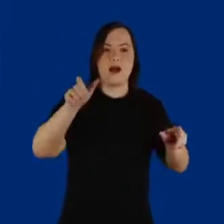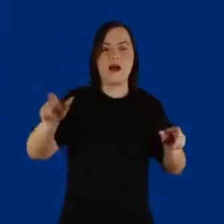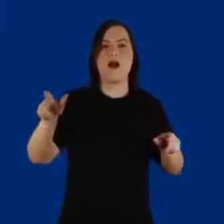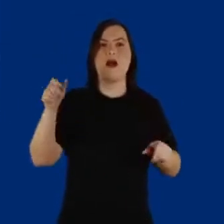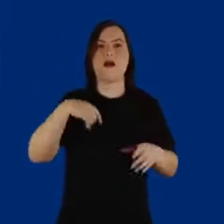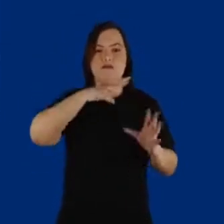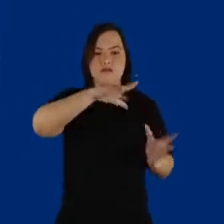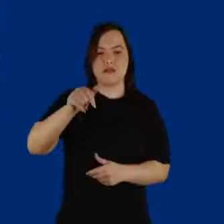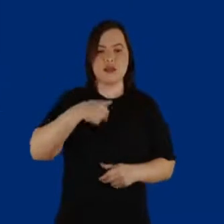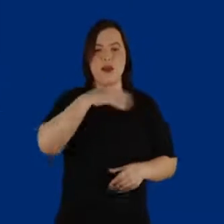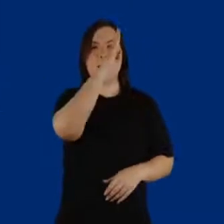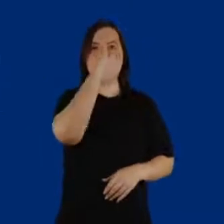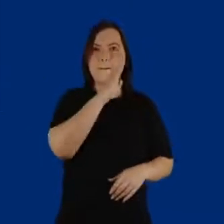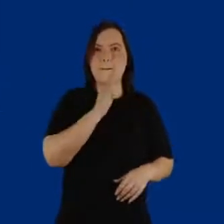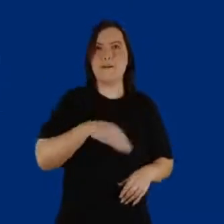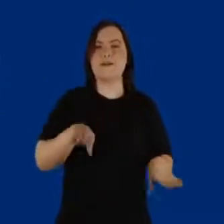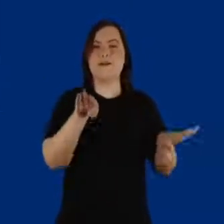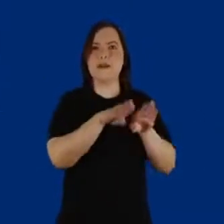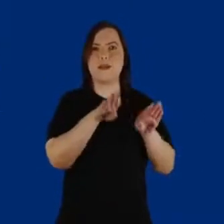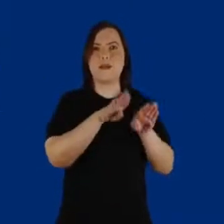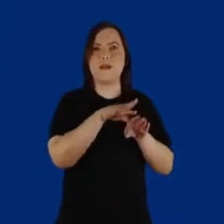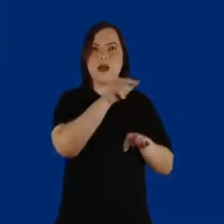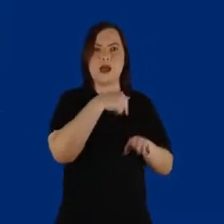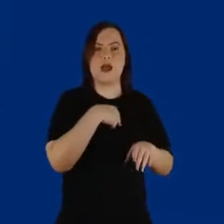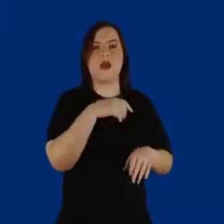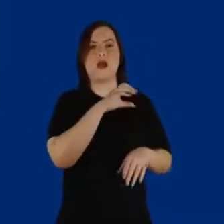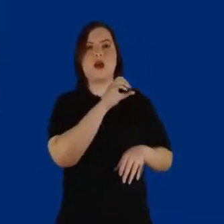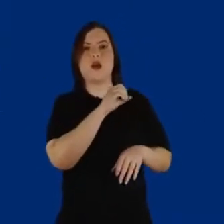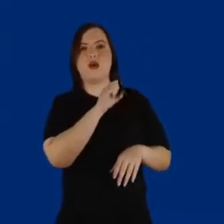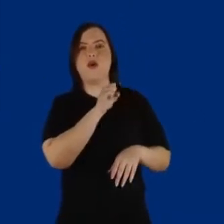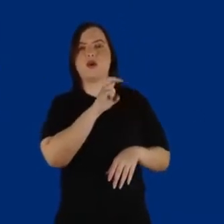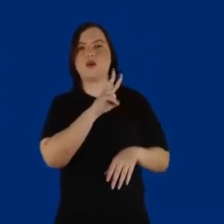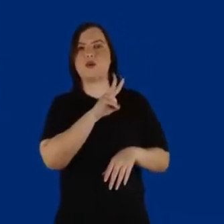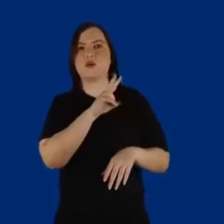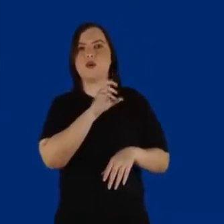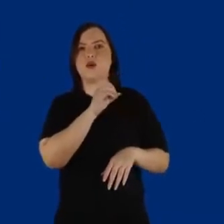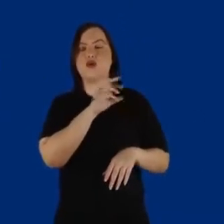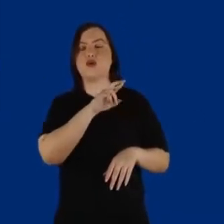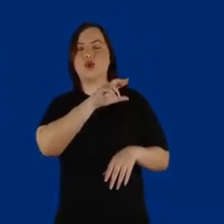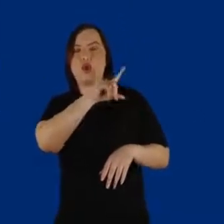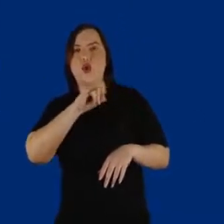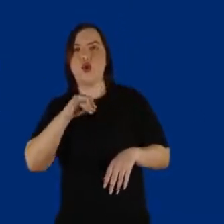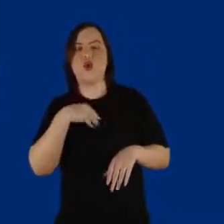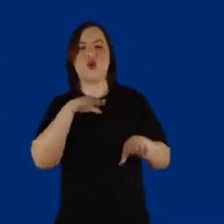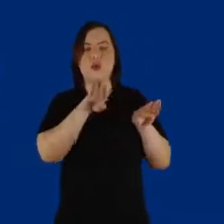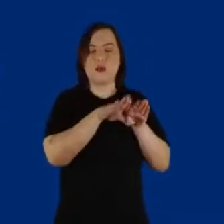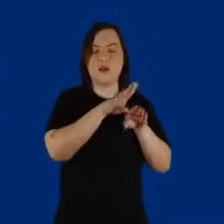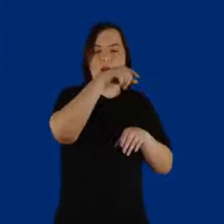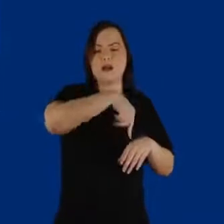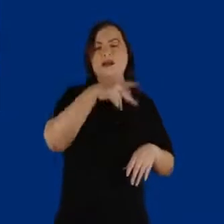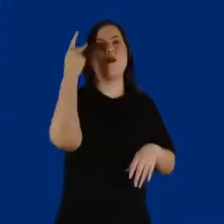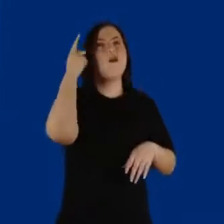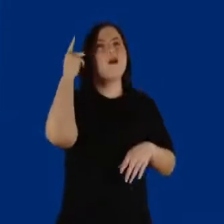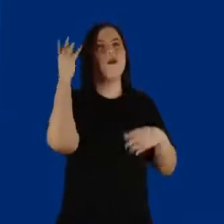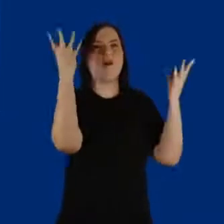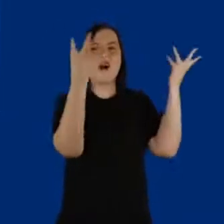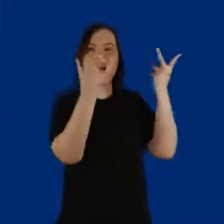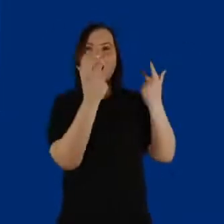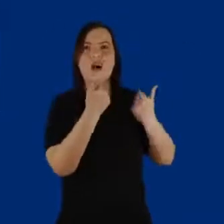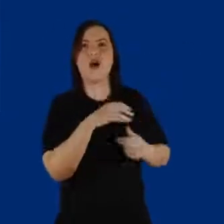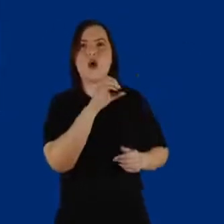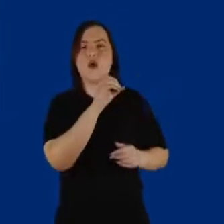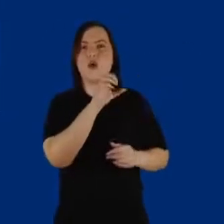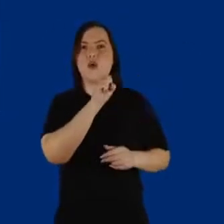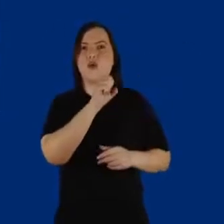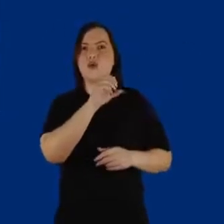nosso próprio Brasil, Osório César em São Paulo, né? Cadê o Osório César? Vamos falar do Osório César, porque ele era maravilhoso, ele foi introdutor do